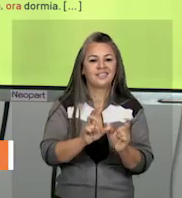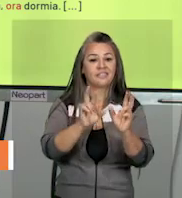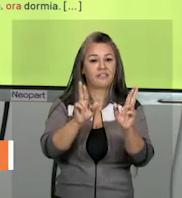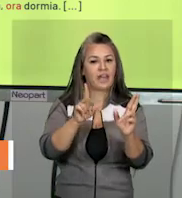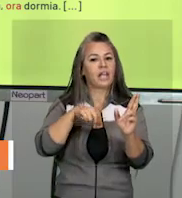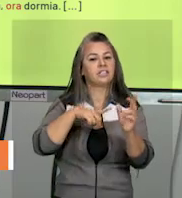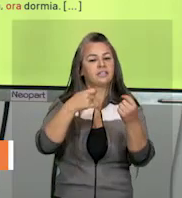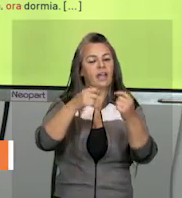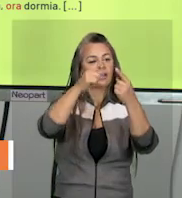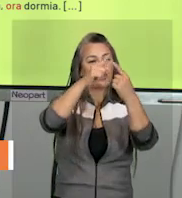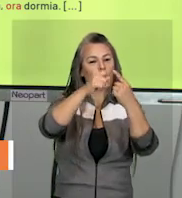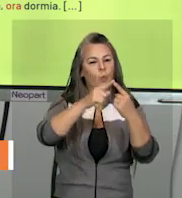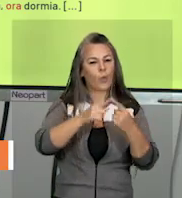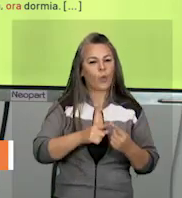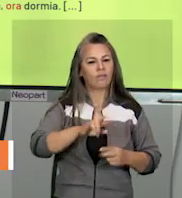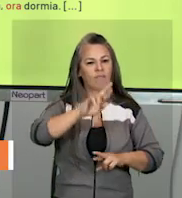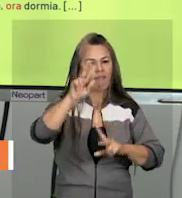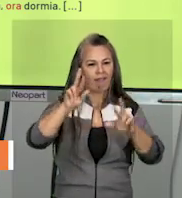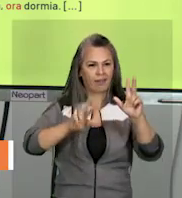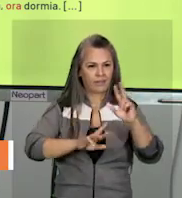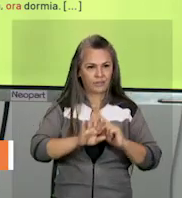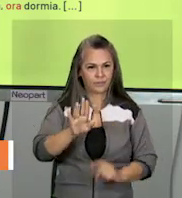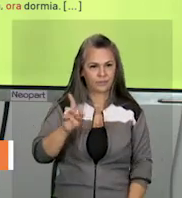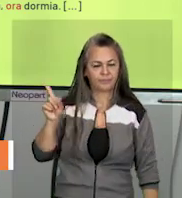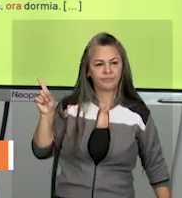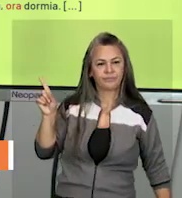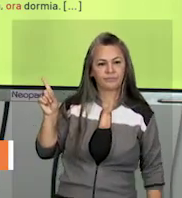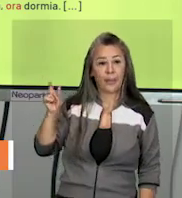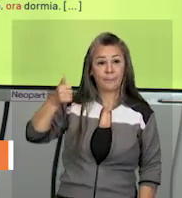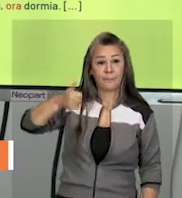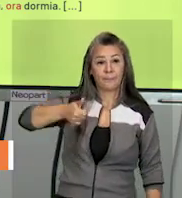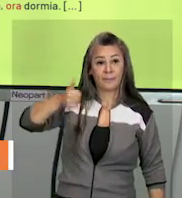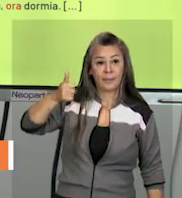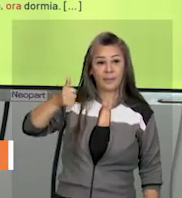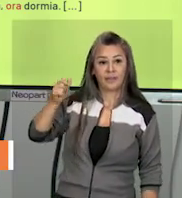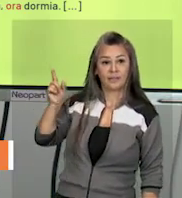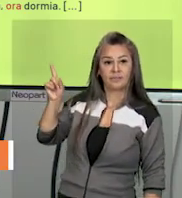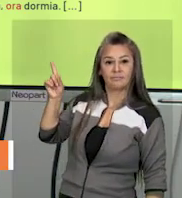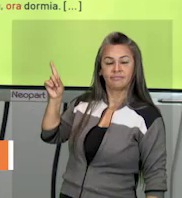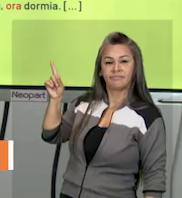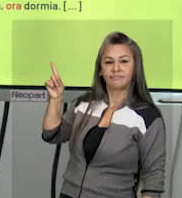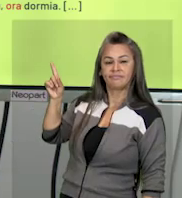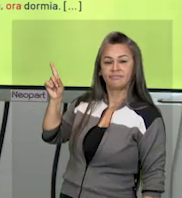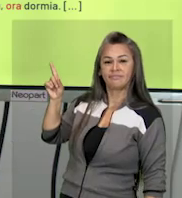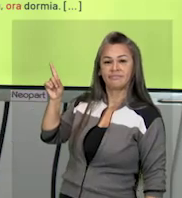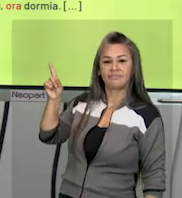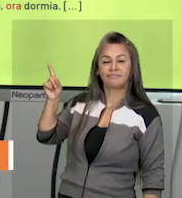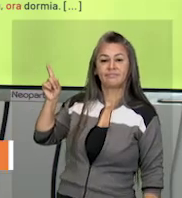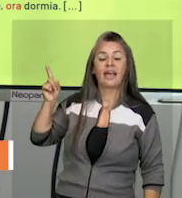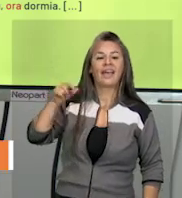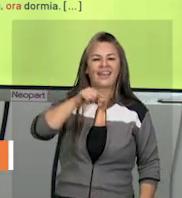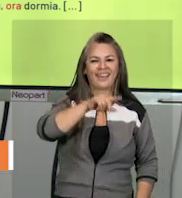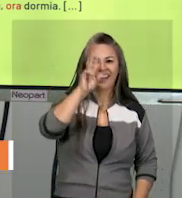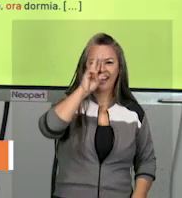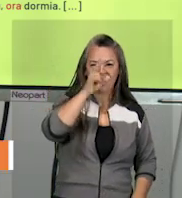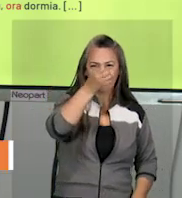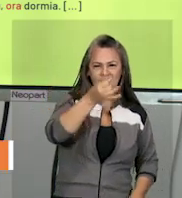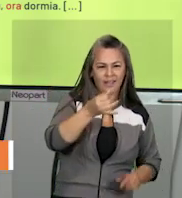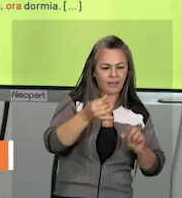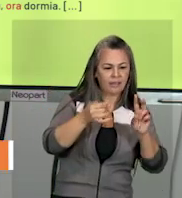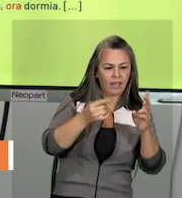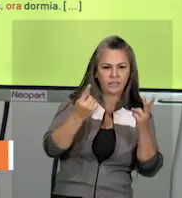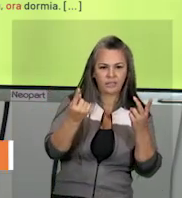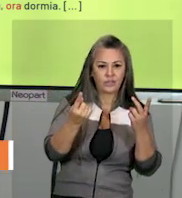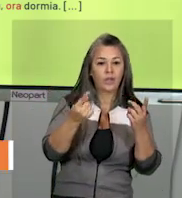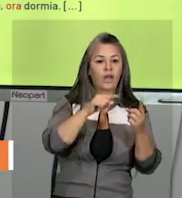conjunção. Olha só. As conjunções coordenativas daquelas orações que não dependem uma da outra para fazer sentido.